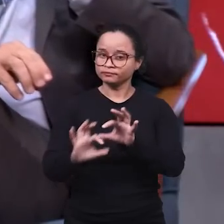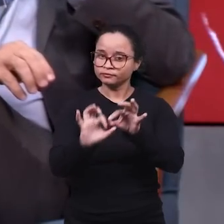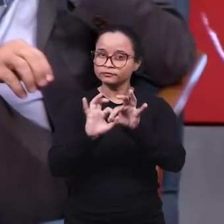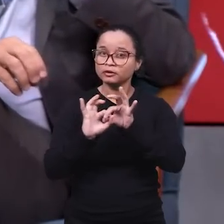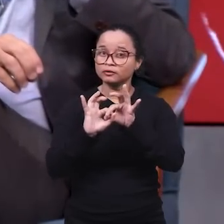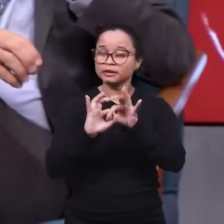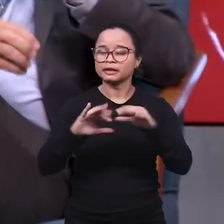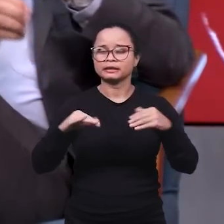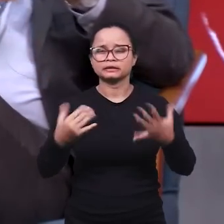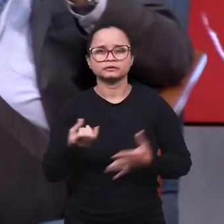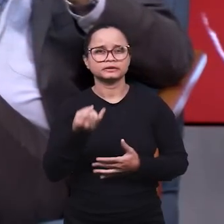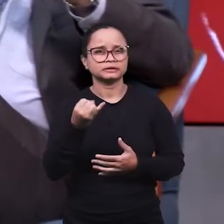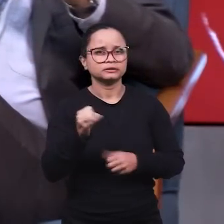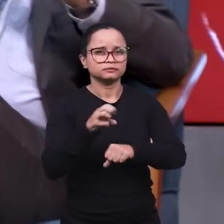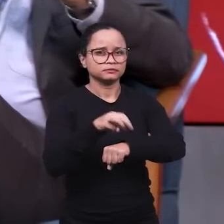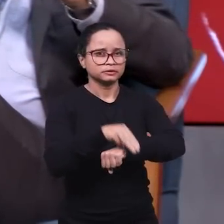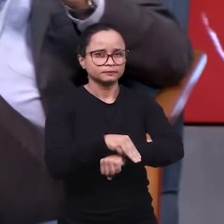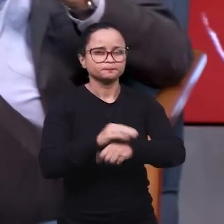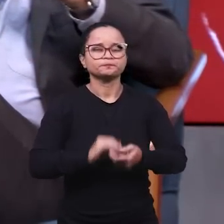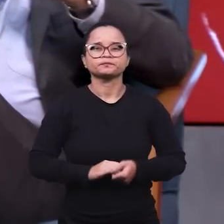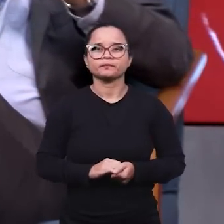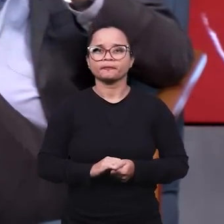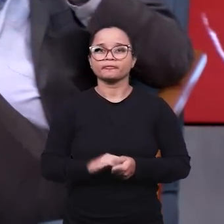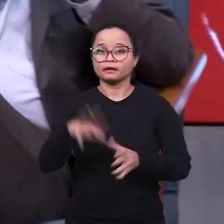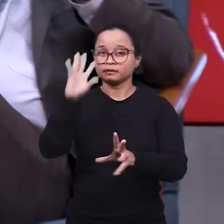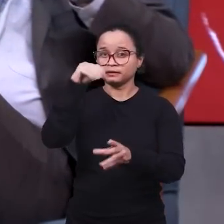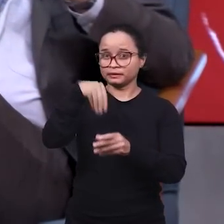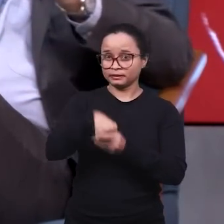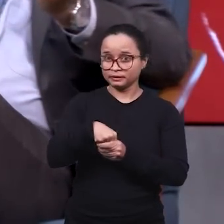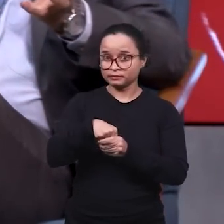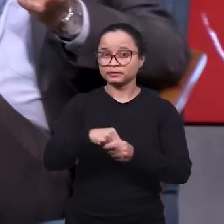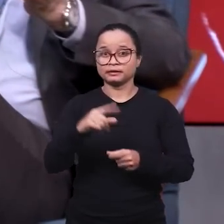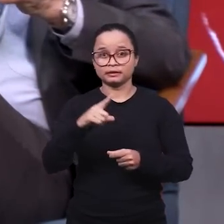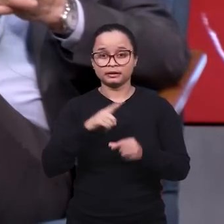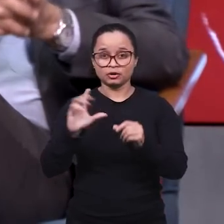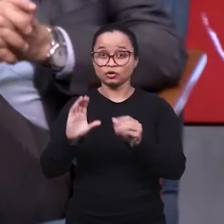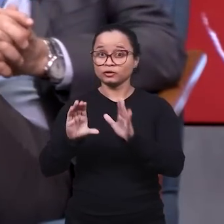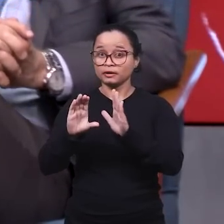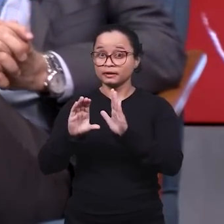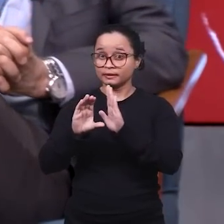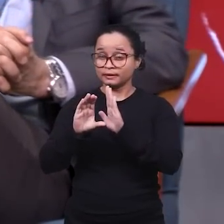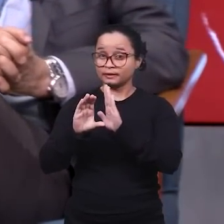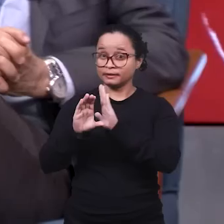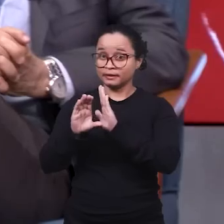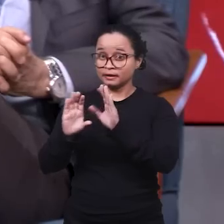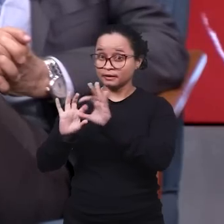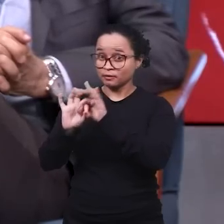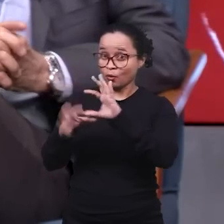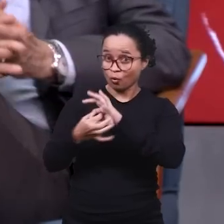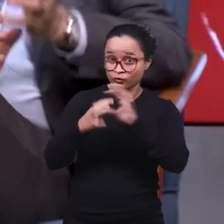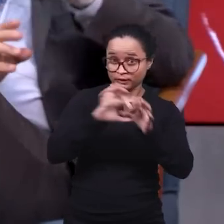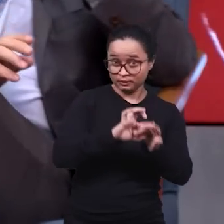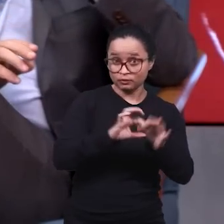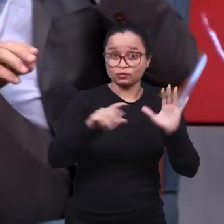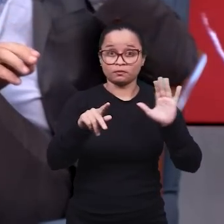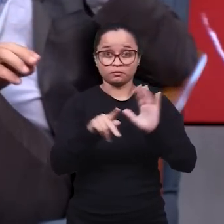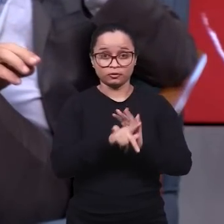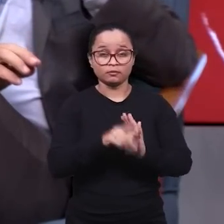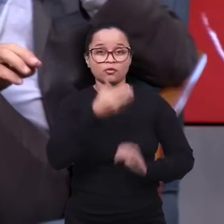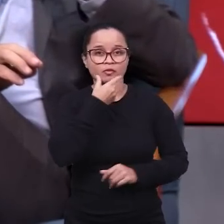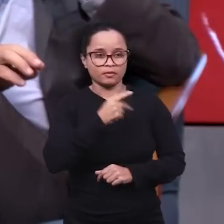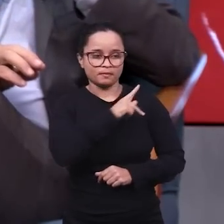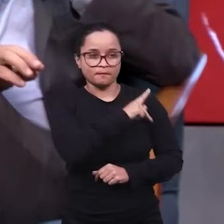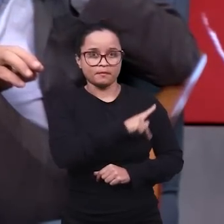Se o ministério ele está dentro desse contexto que Paulo fala, então o